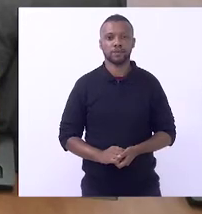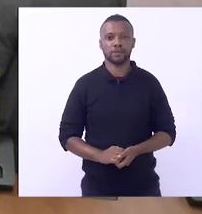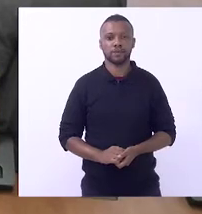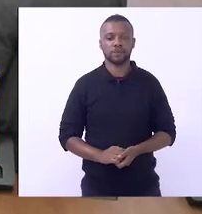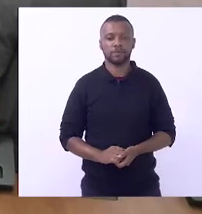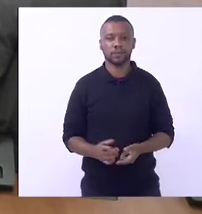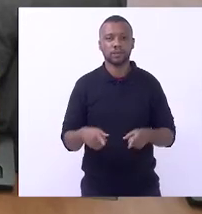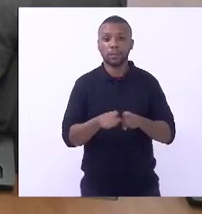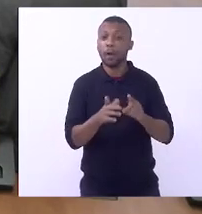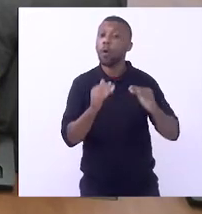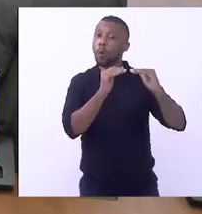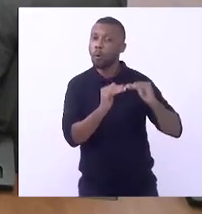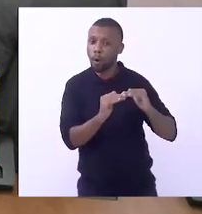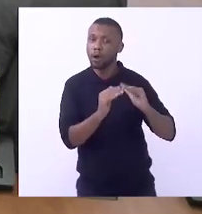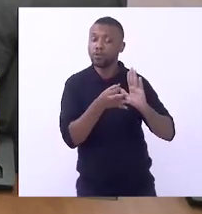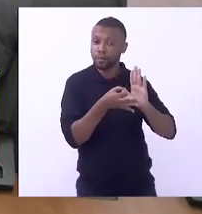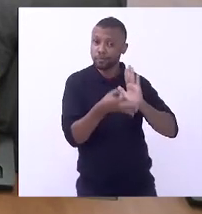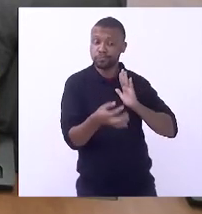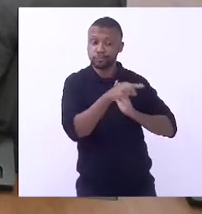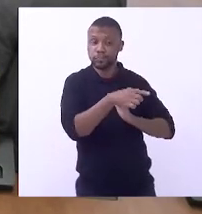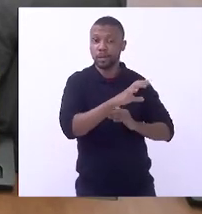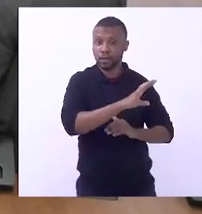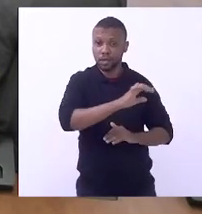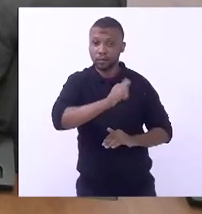Acompanho o parecer da CCJ, senhor presidente.